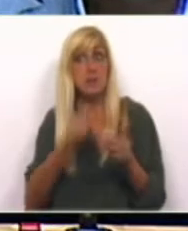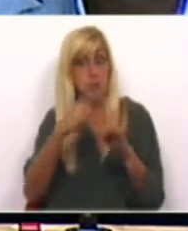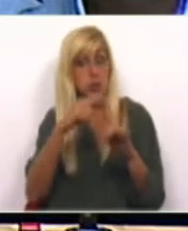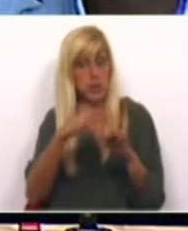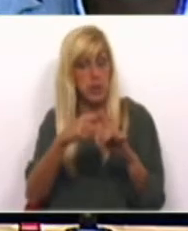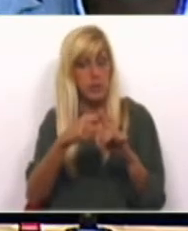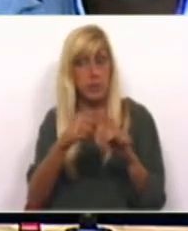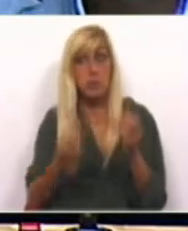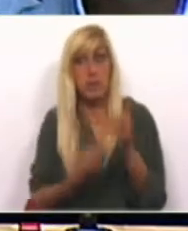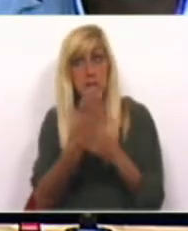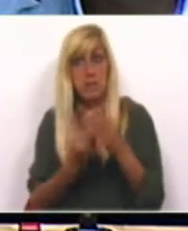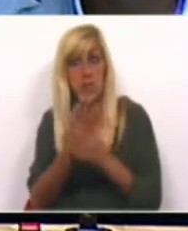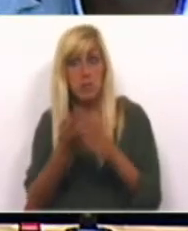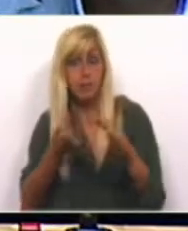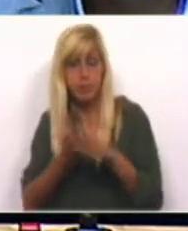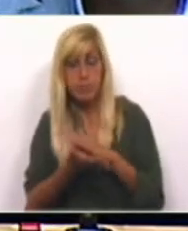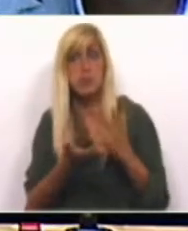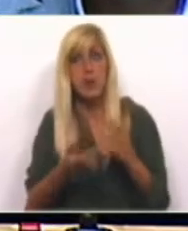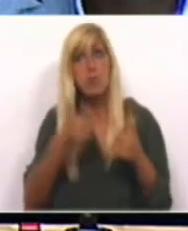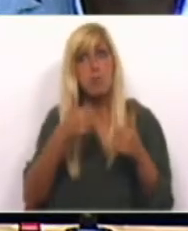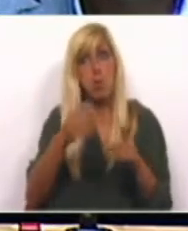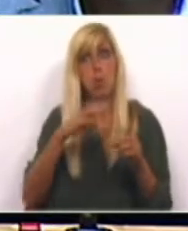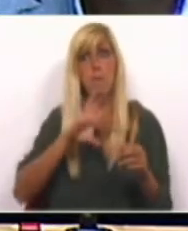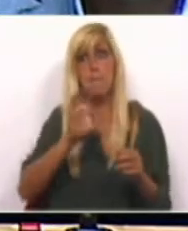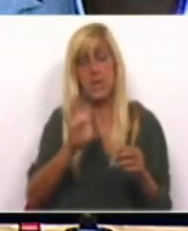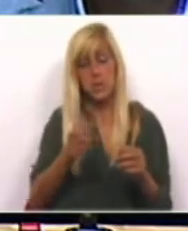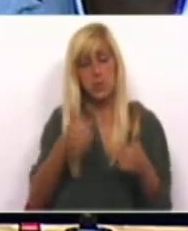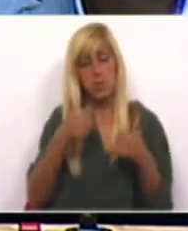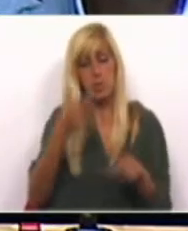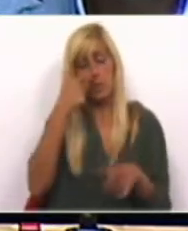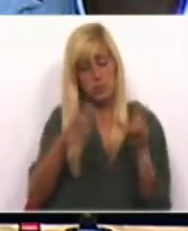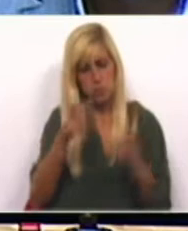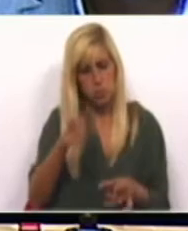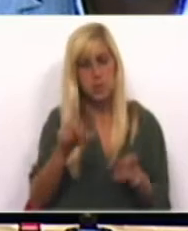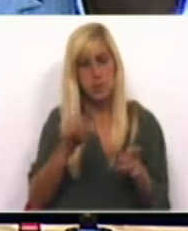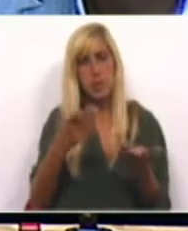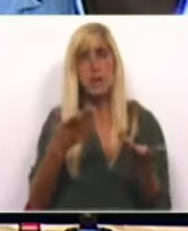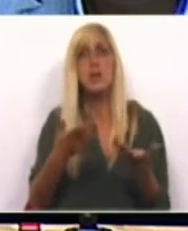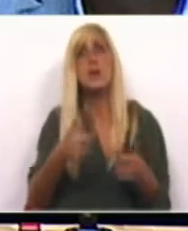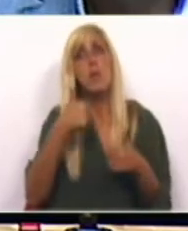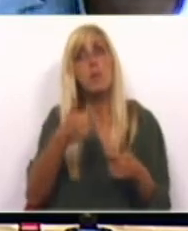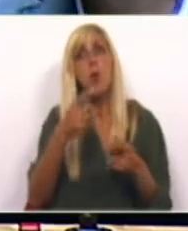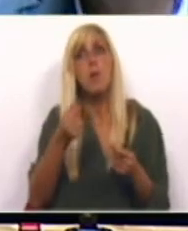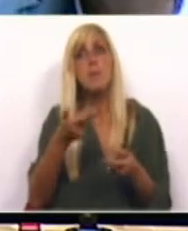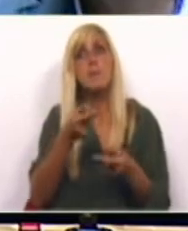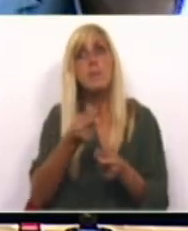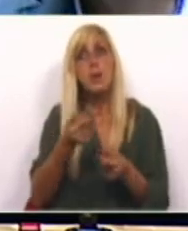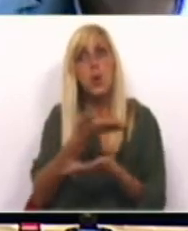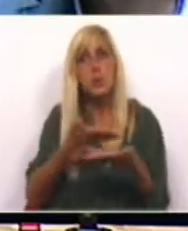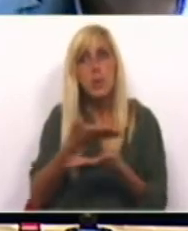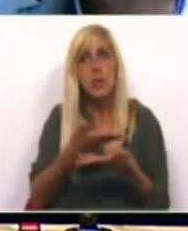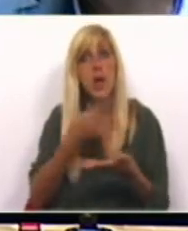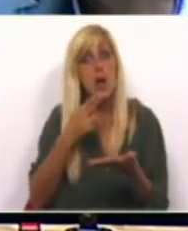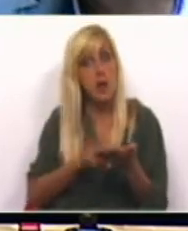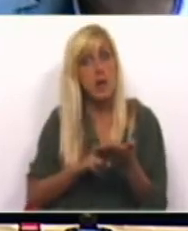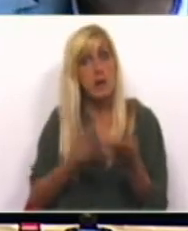positivo do ponto de vista da criação de emprego, foi bom para o país, porque foi bom para as pessoas e porque foi bom para a economia. É verdade